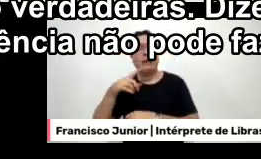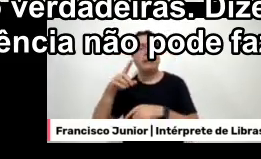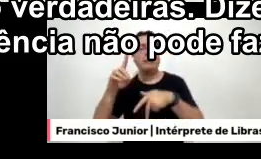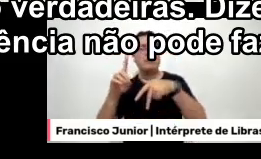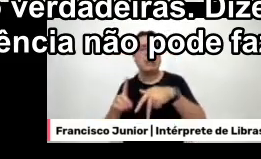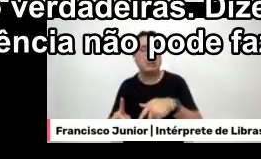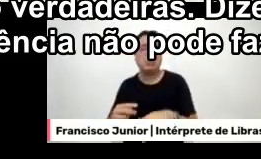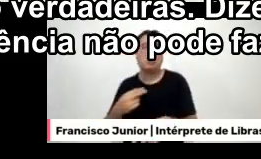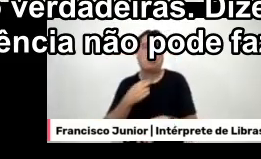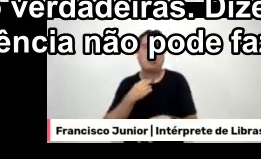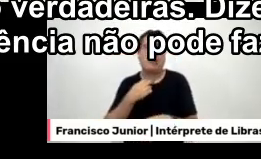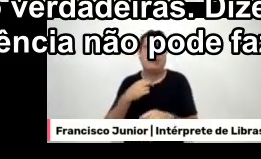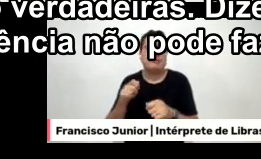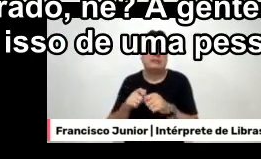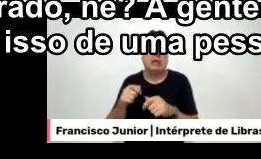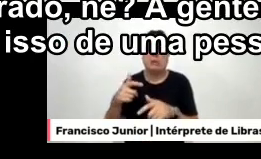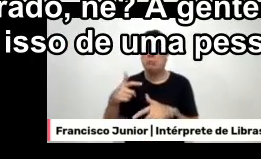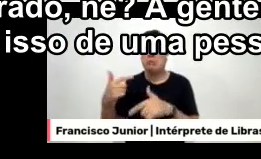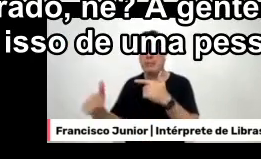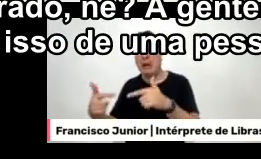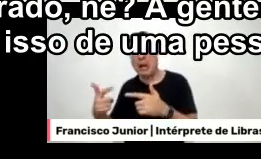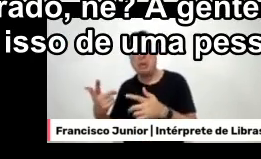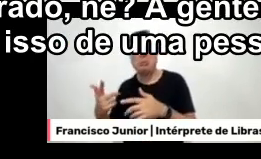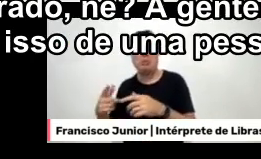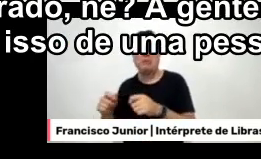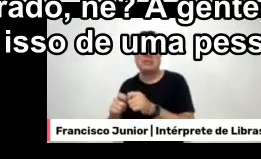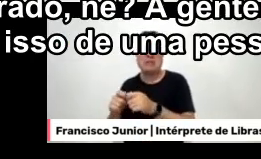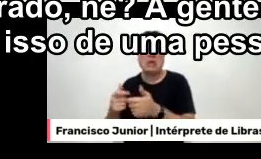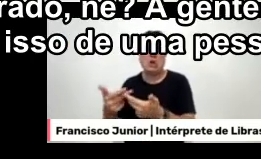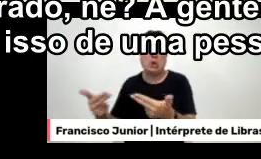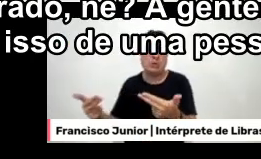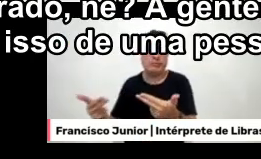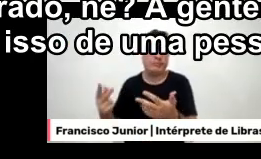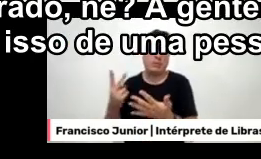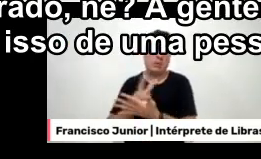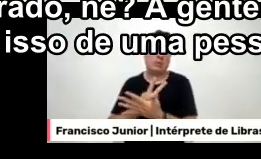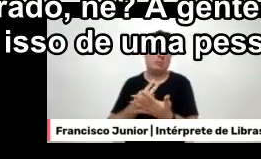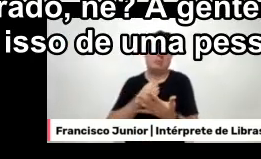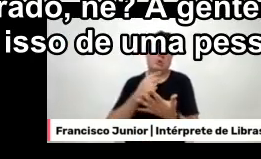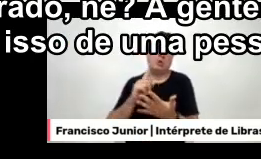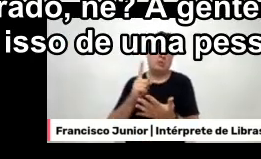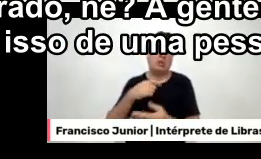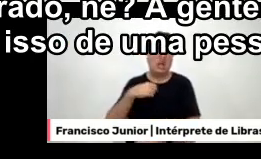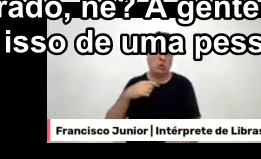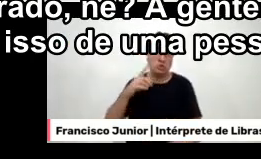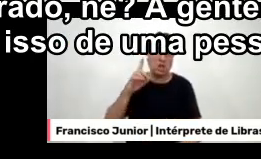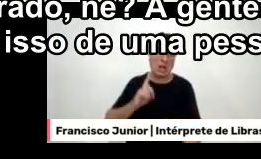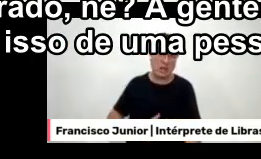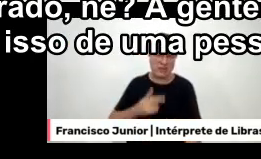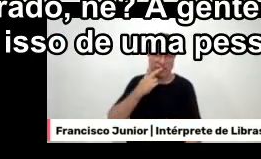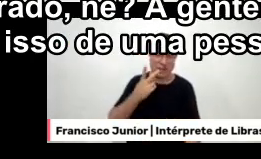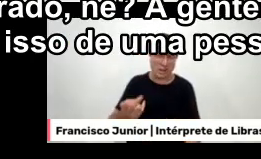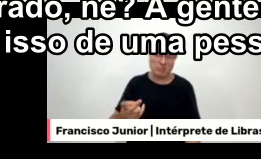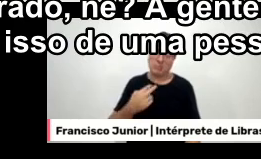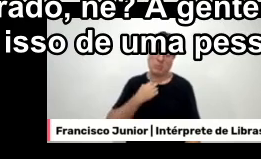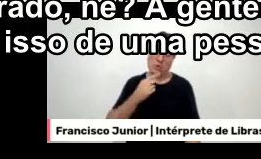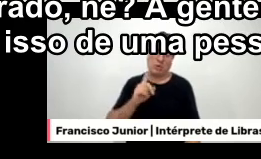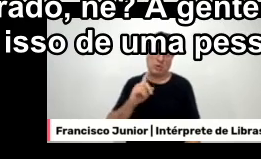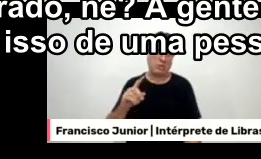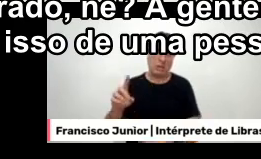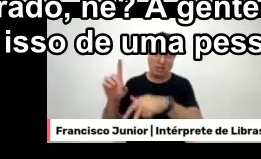pode fazer determinada atividade é errado, né? A gente não tem esse direito de falar isso de uma pessoa